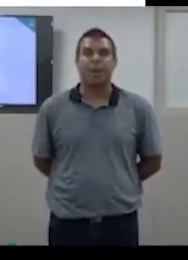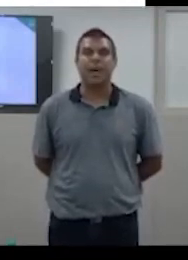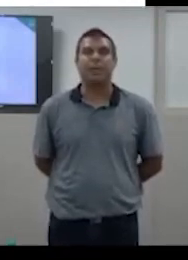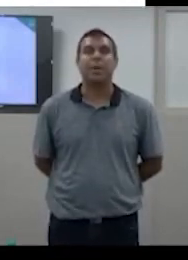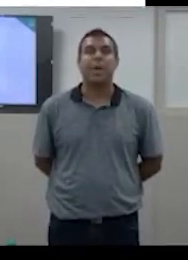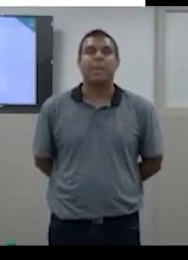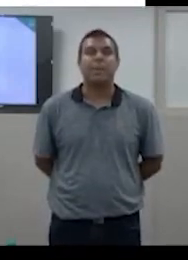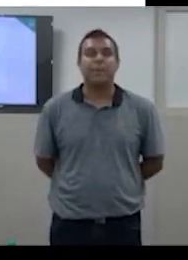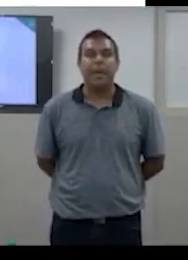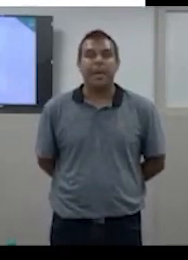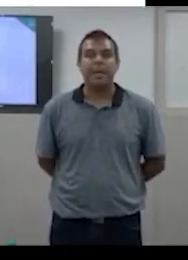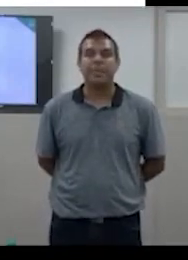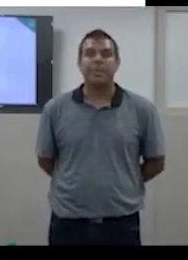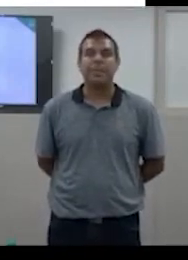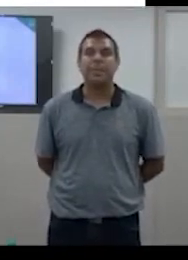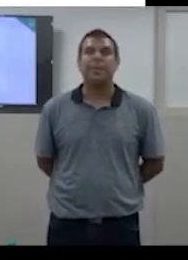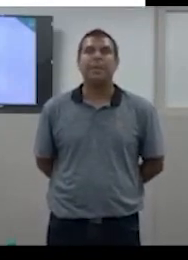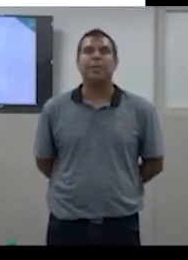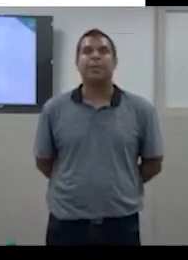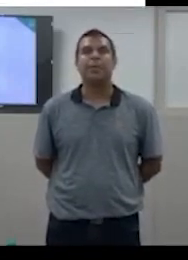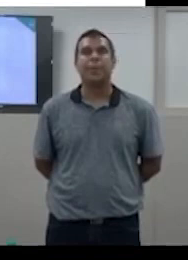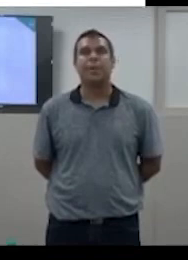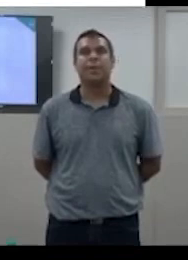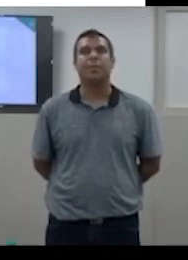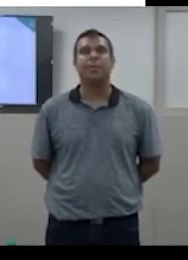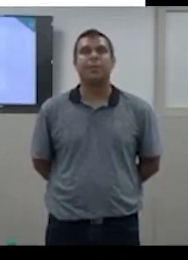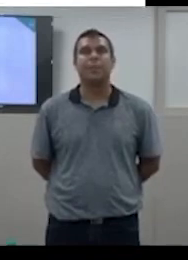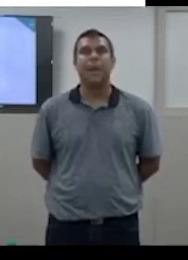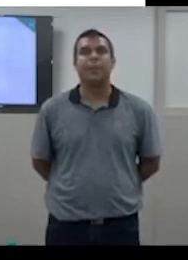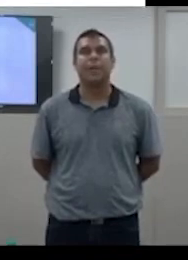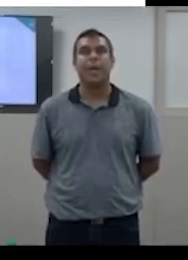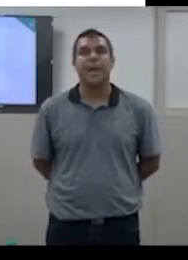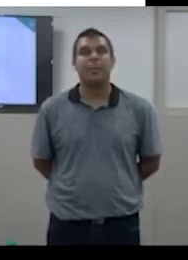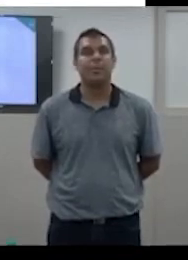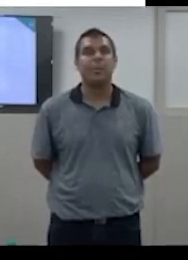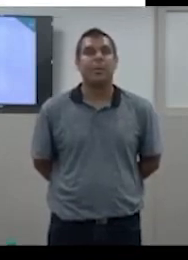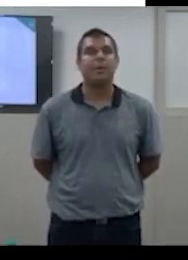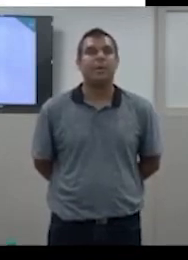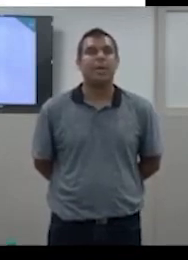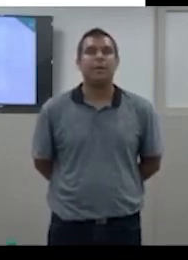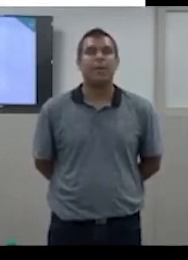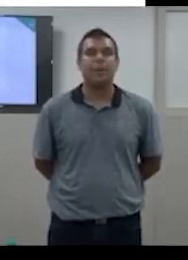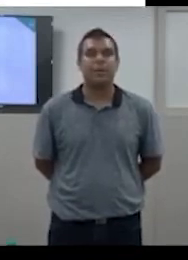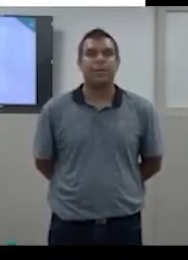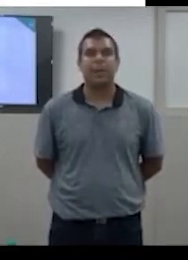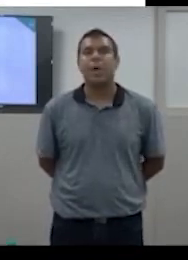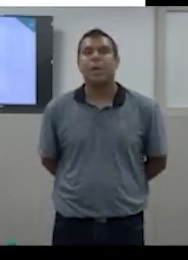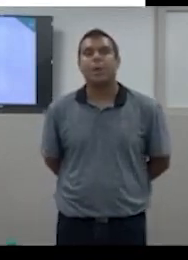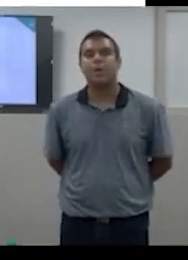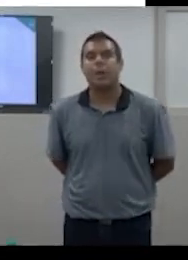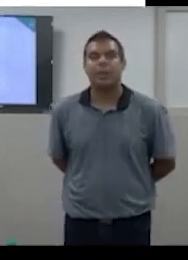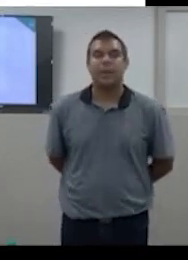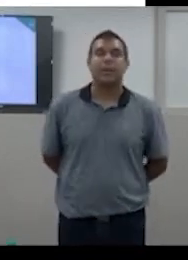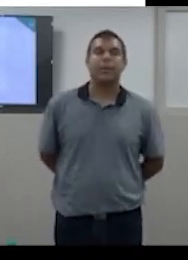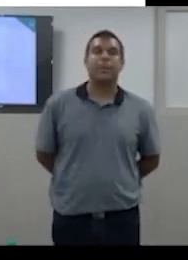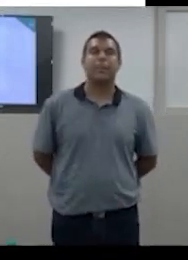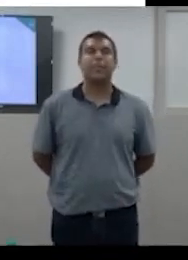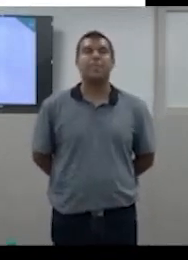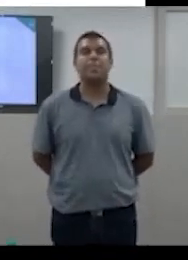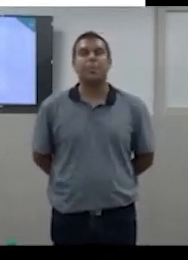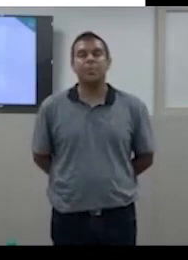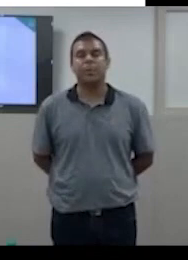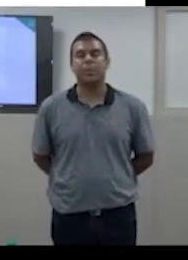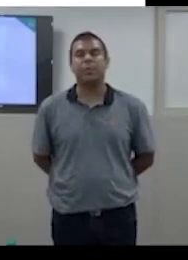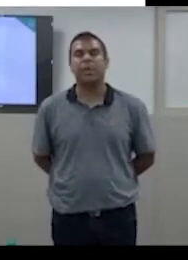até Q4, percebam que aquele espaçamento ali que você consegue estar observando no gráfico é muito maior do que Q1 e Q2. O que acontece?